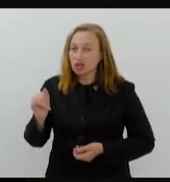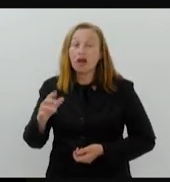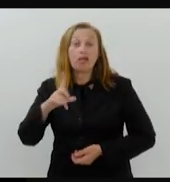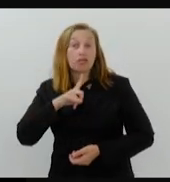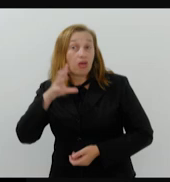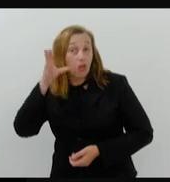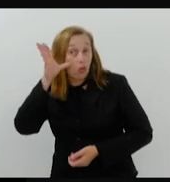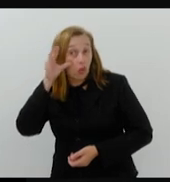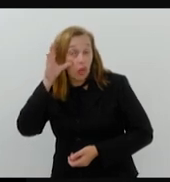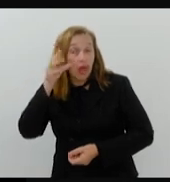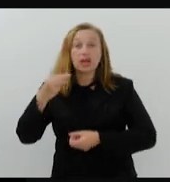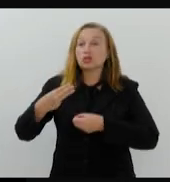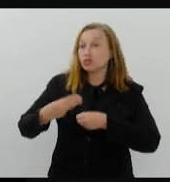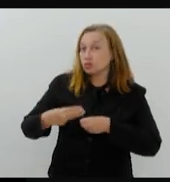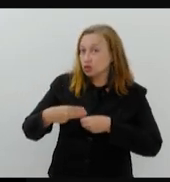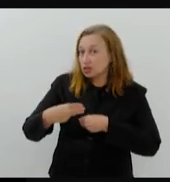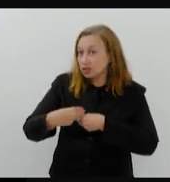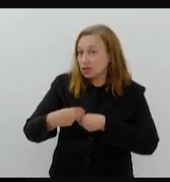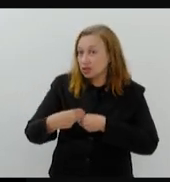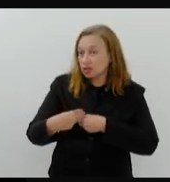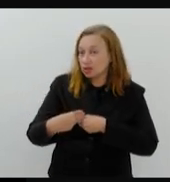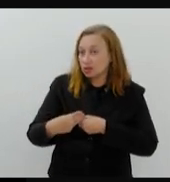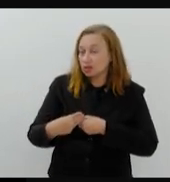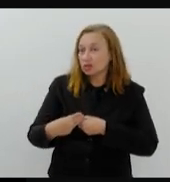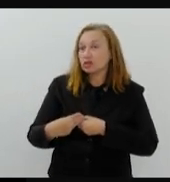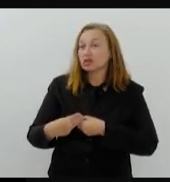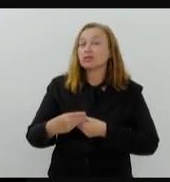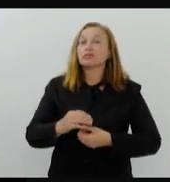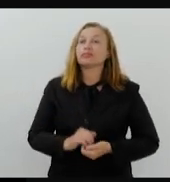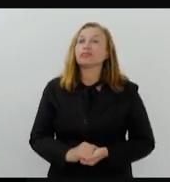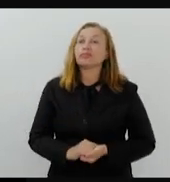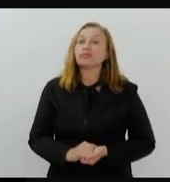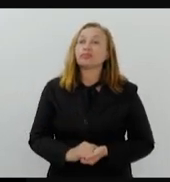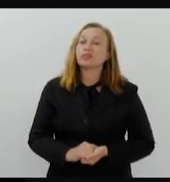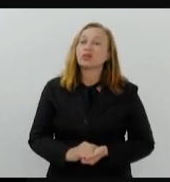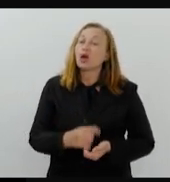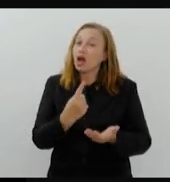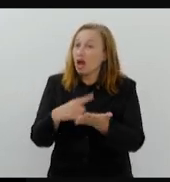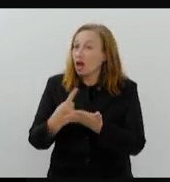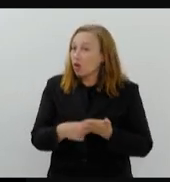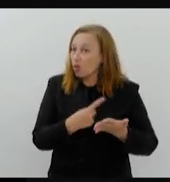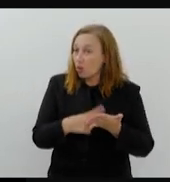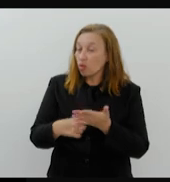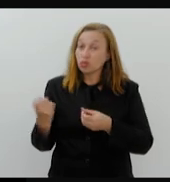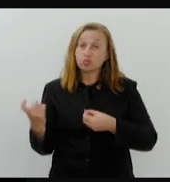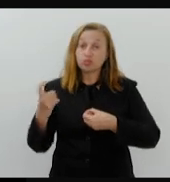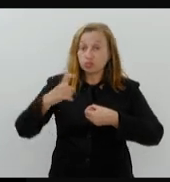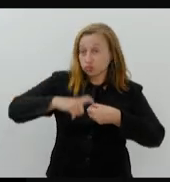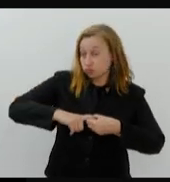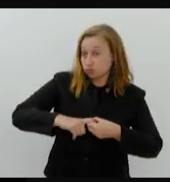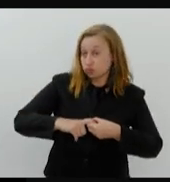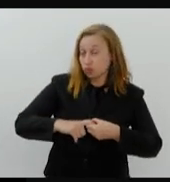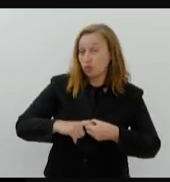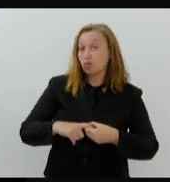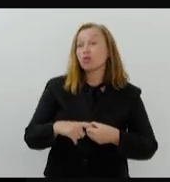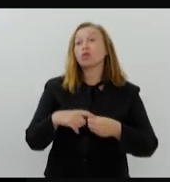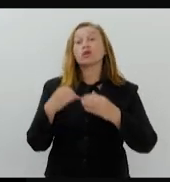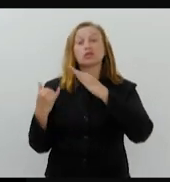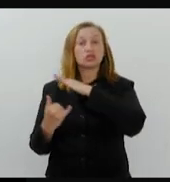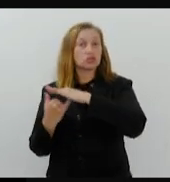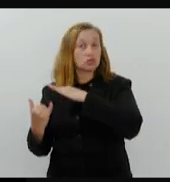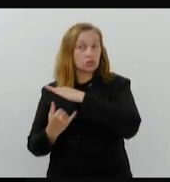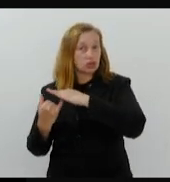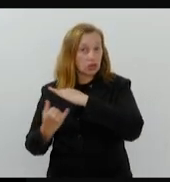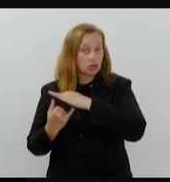do município em compor, através de acordos ou convênios com esta instituição, não é,